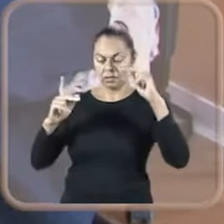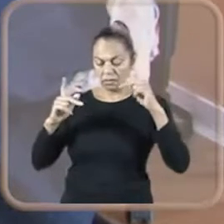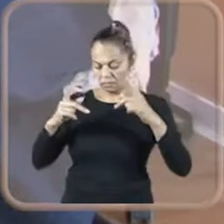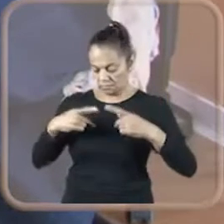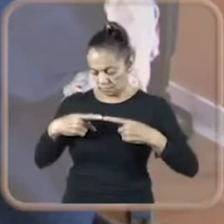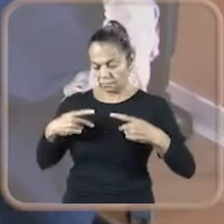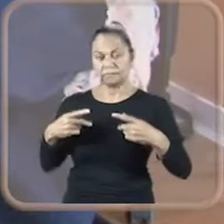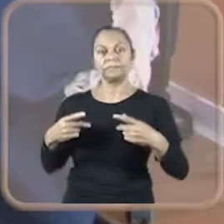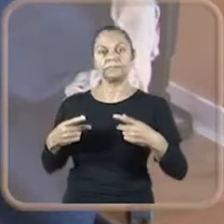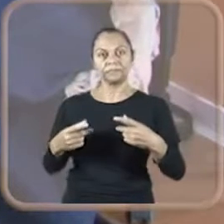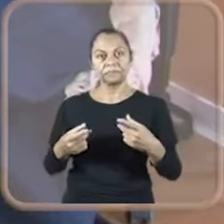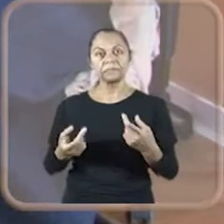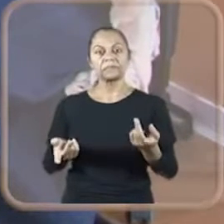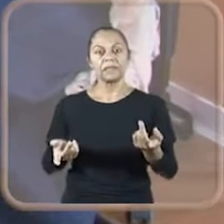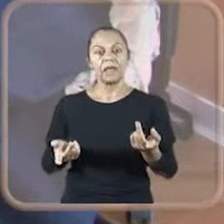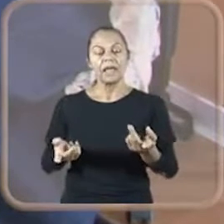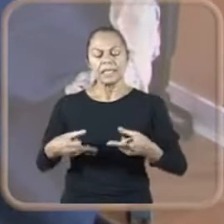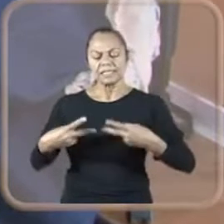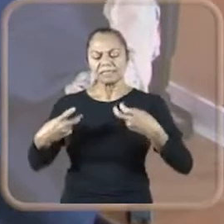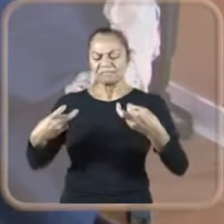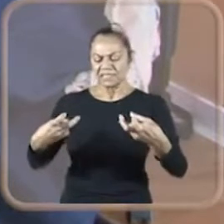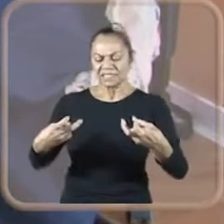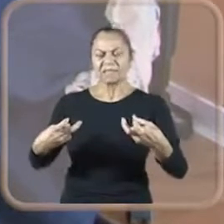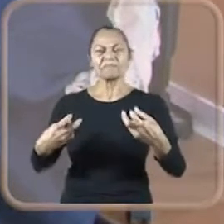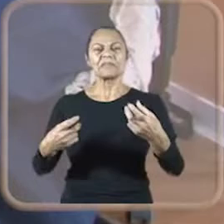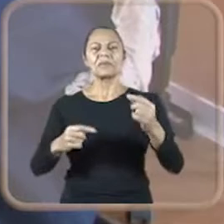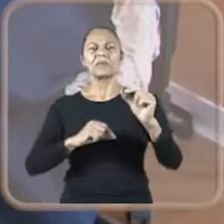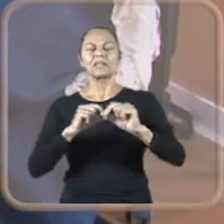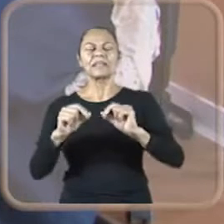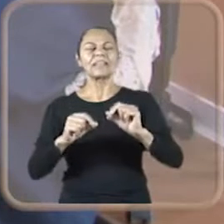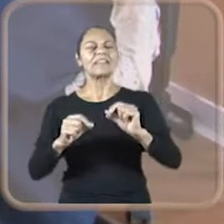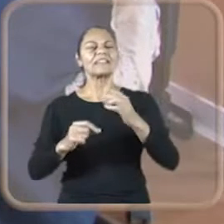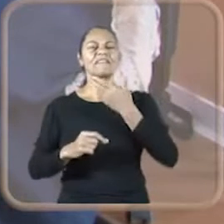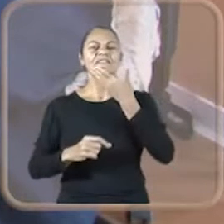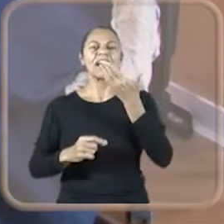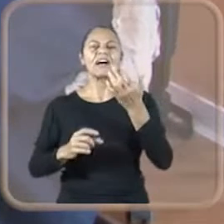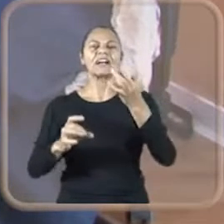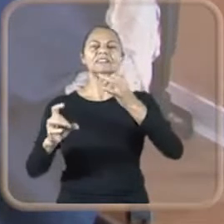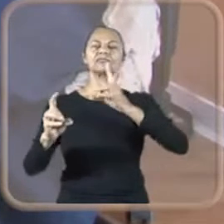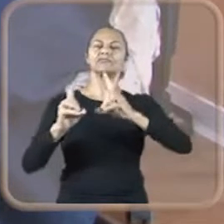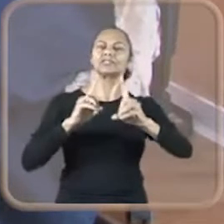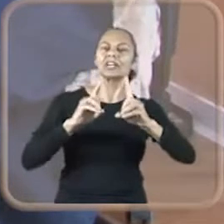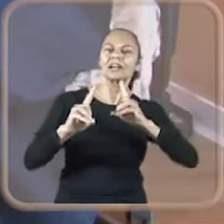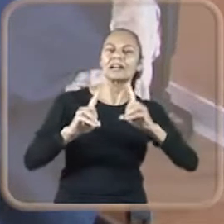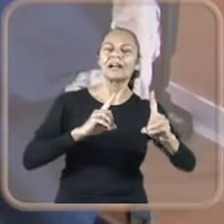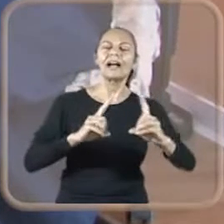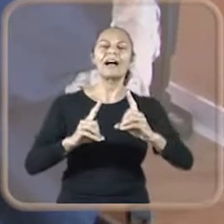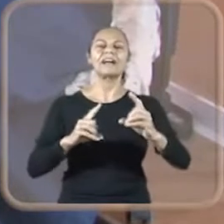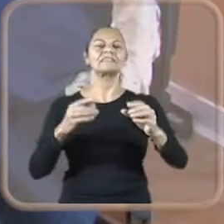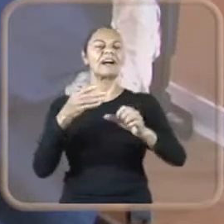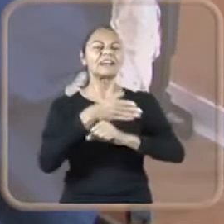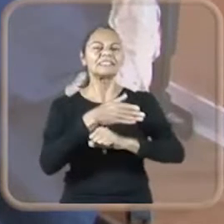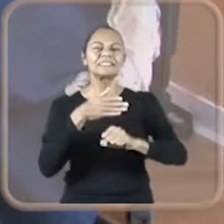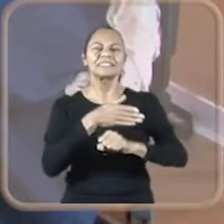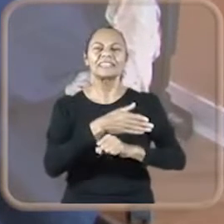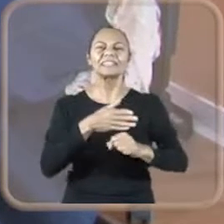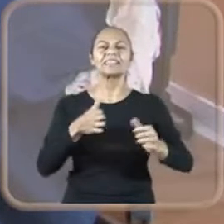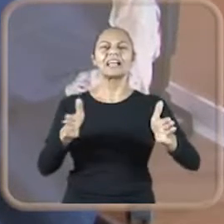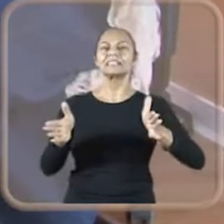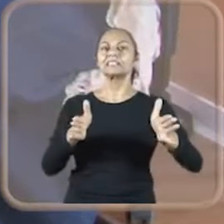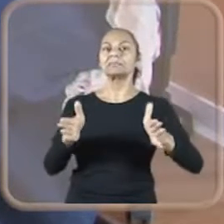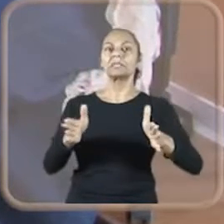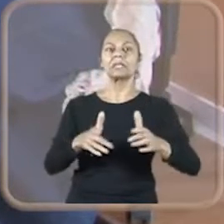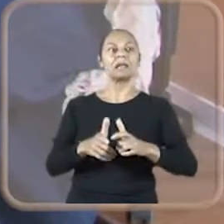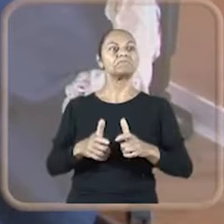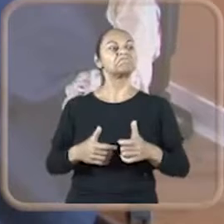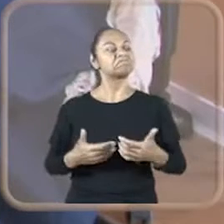enxergar, inclusive das demais secretarias, e começam a dialogar e tem mais facilidade de acesso. os pais